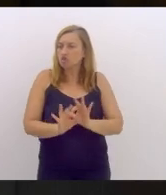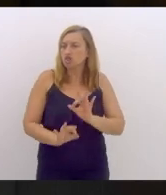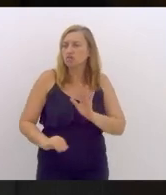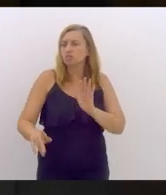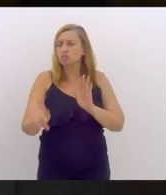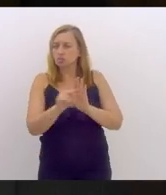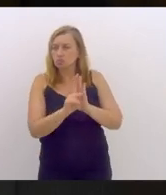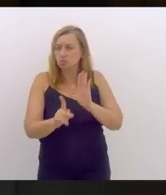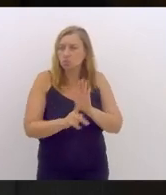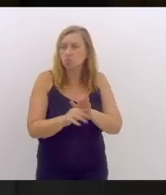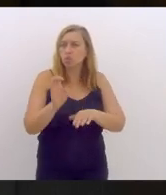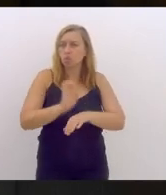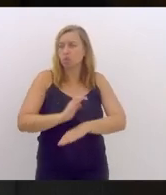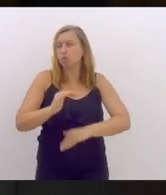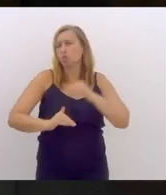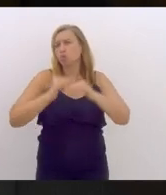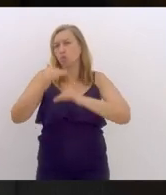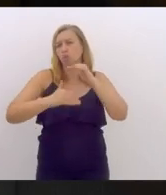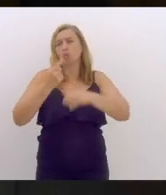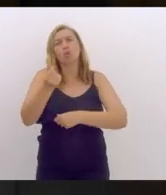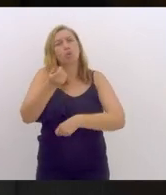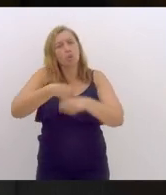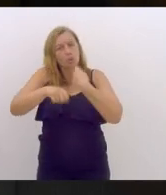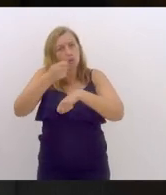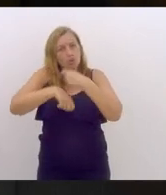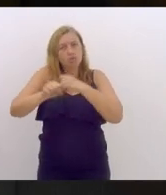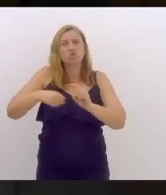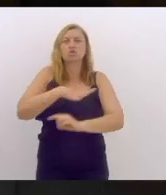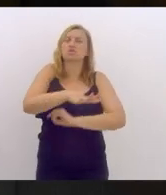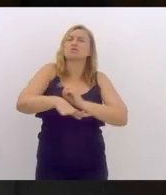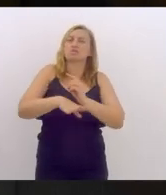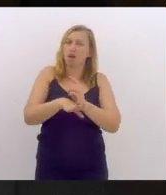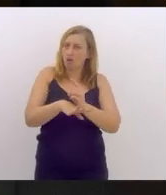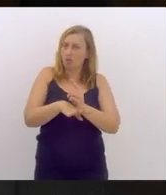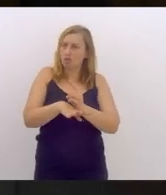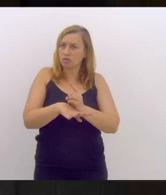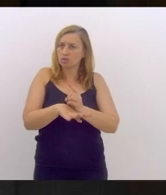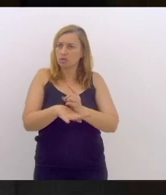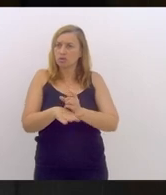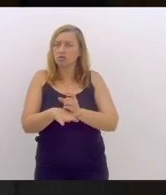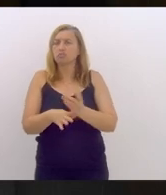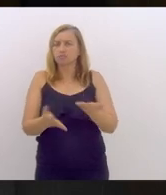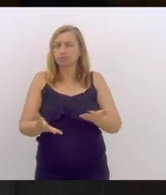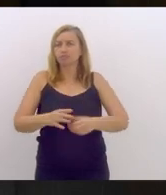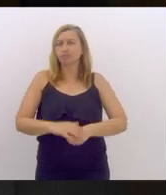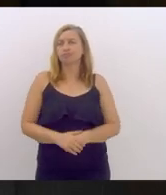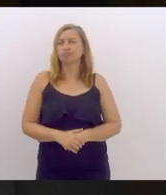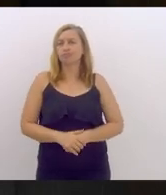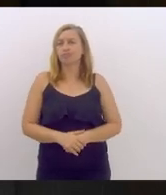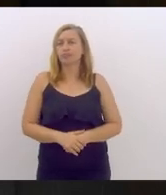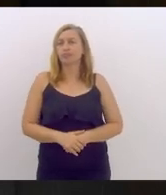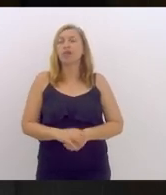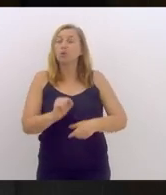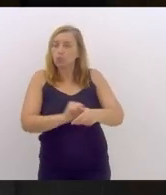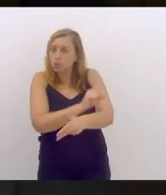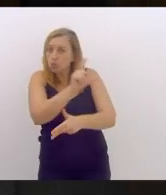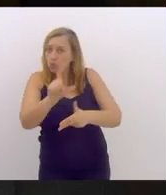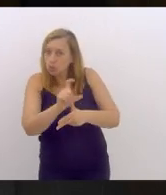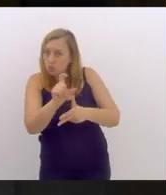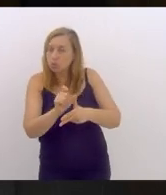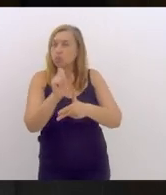de desenvolvimento econômico e social e que o setor produtivo o Executivo